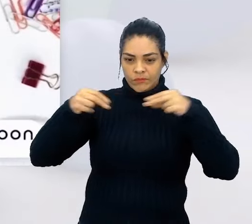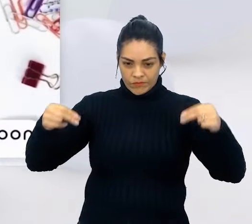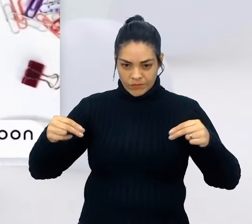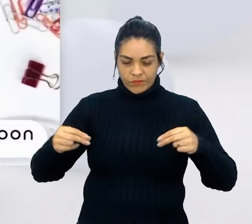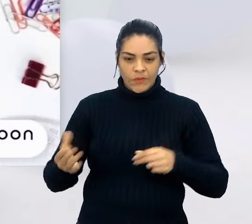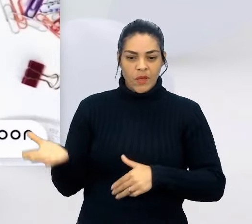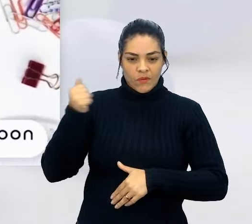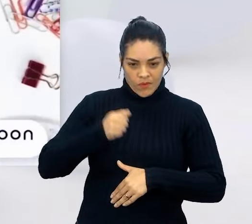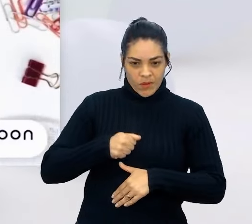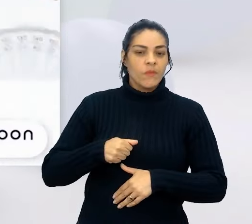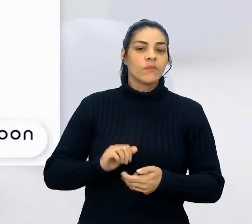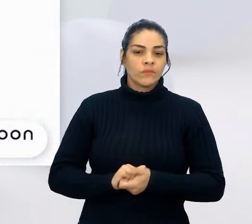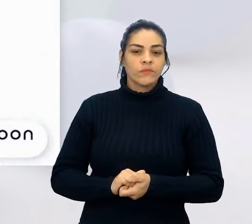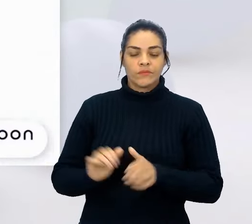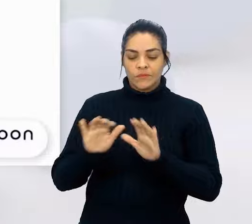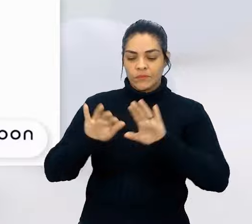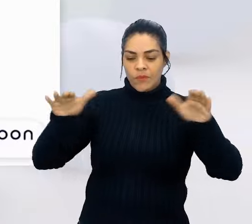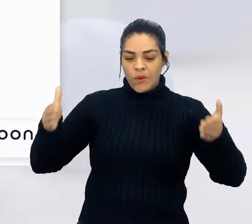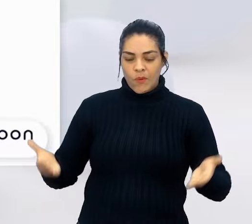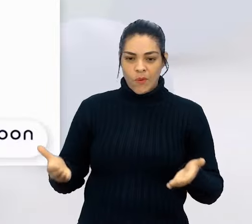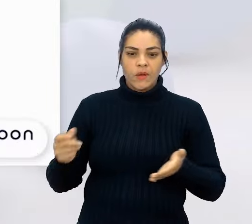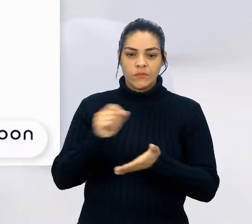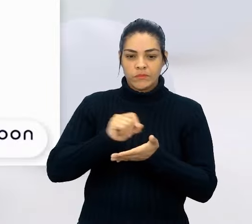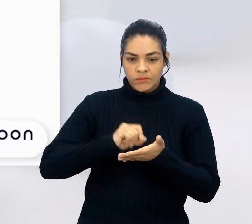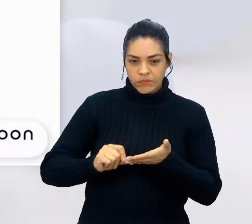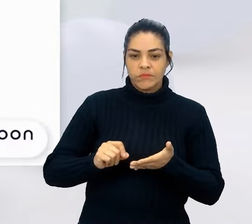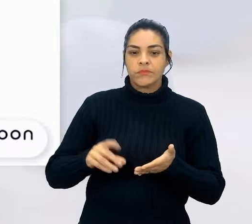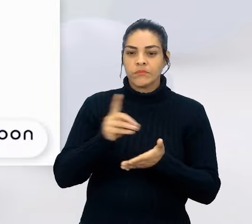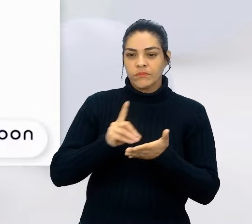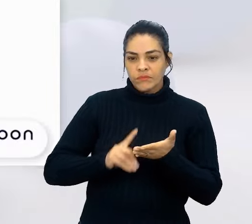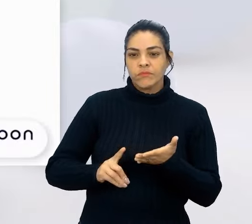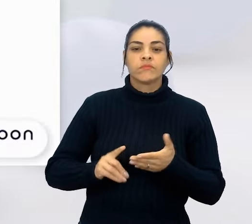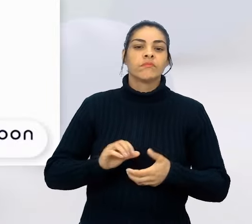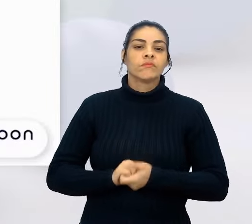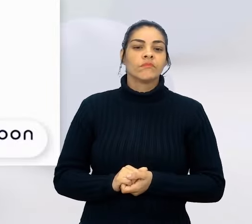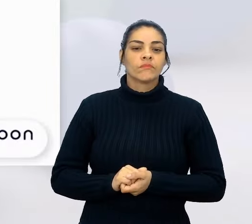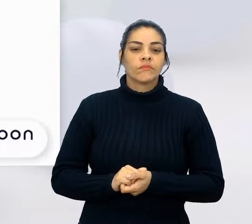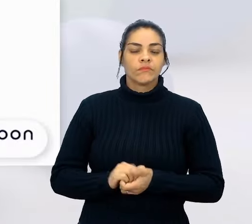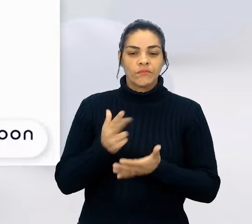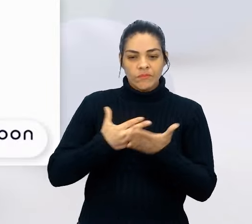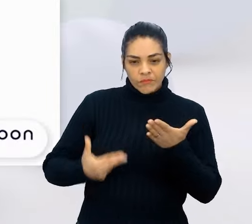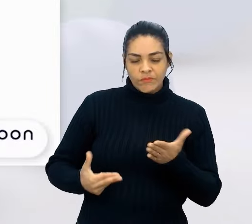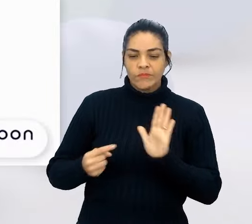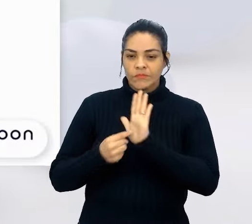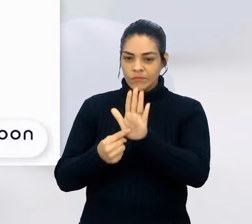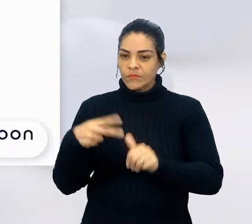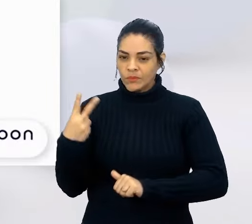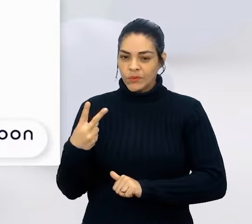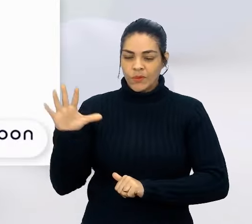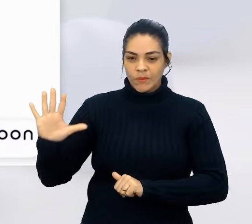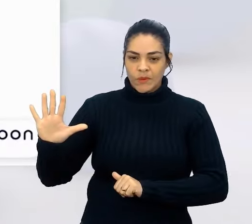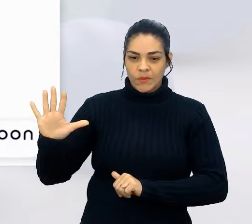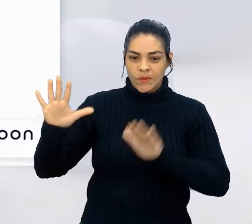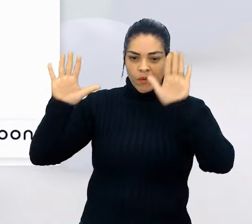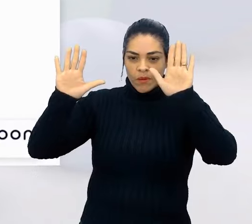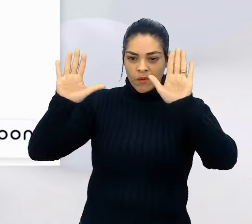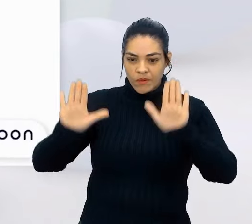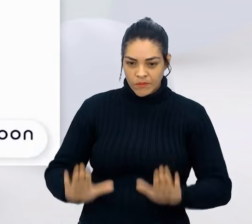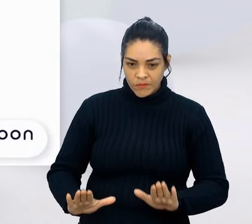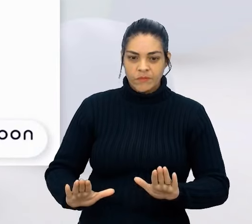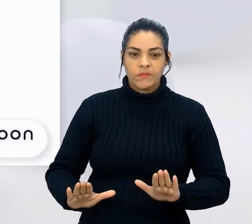Se transforma em uma caixa maior, escrito: anotar. Escrito: diário de bordo. aparece em duas mãos e puxa para baixo a